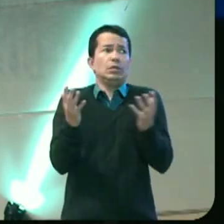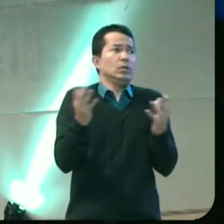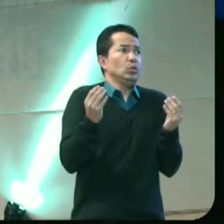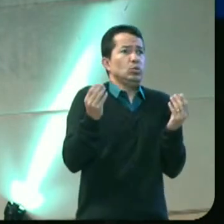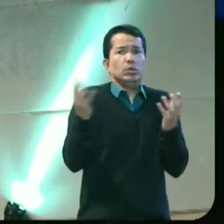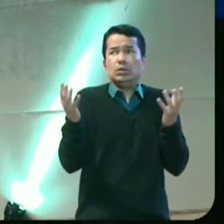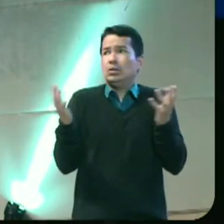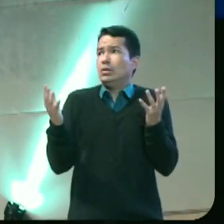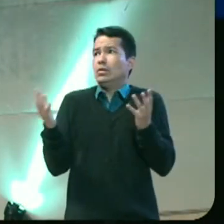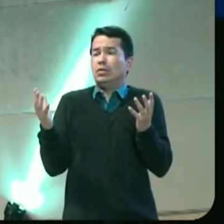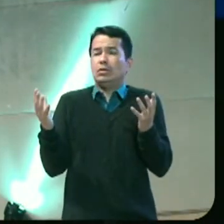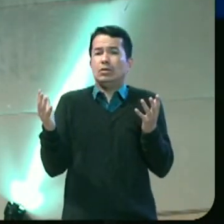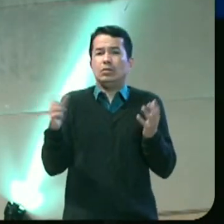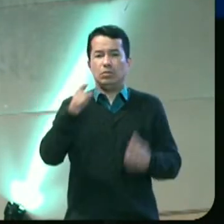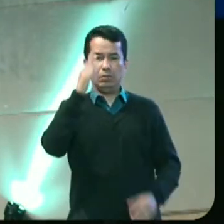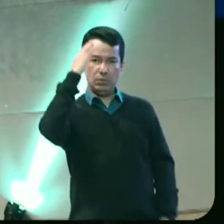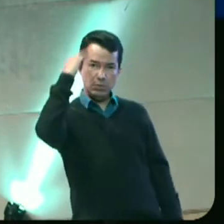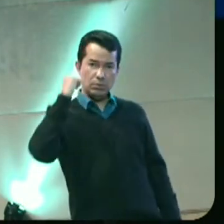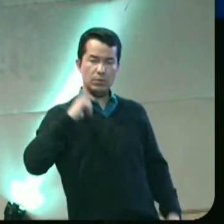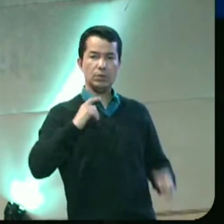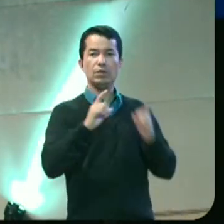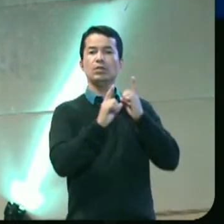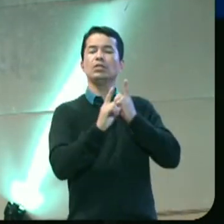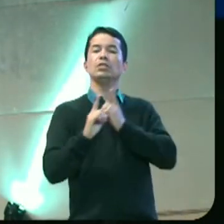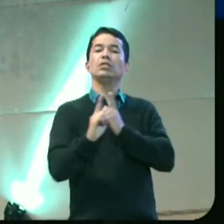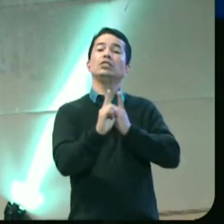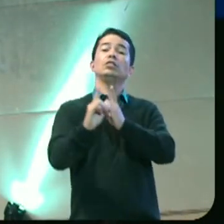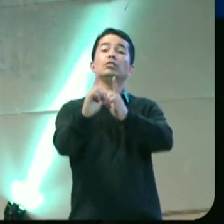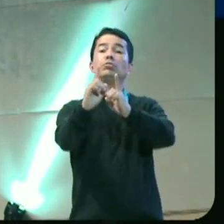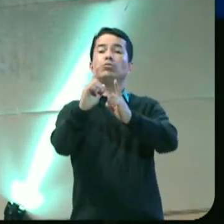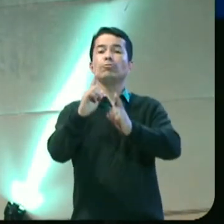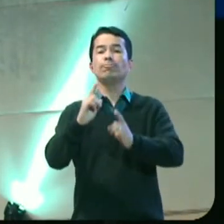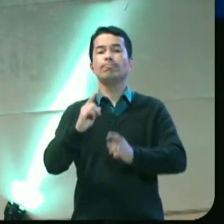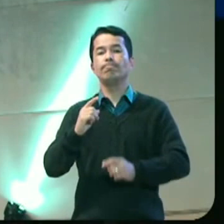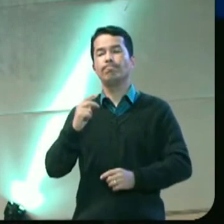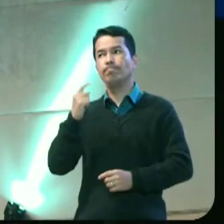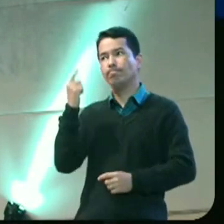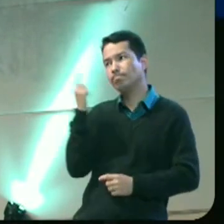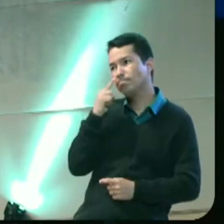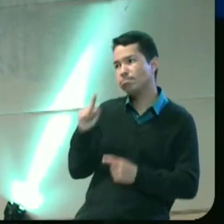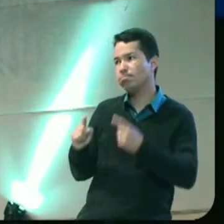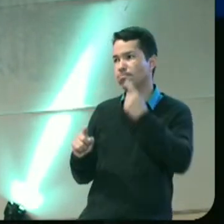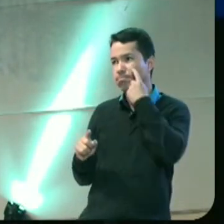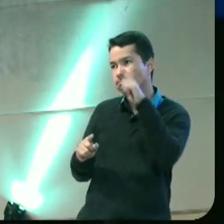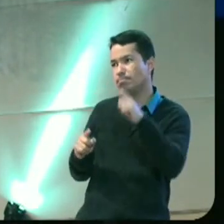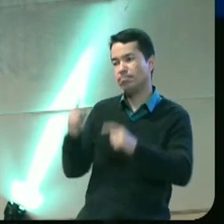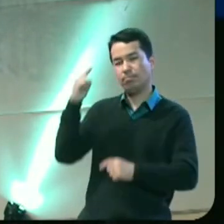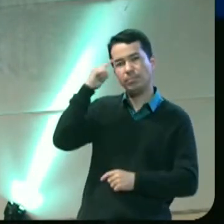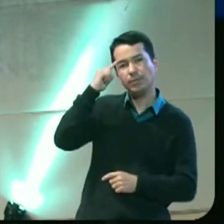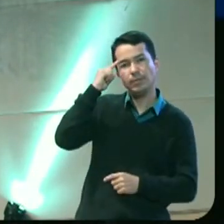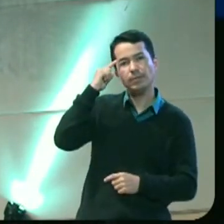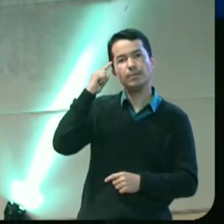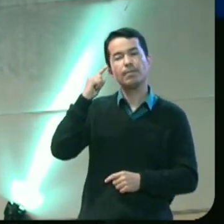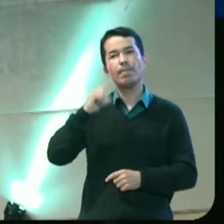aqueles discípulos, quando perceberam isso, ficaram desesperados e foram até Jesus.